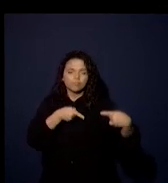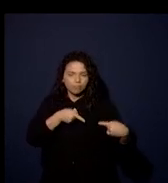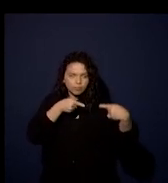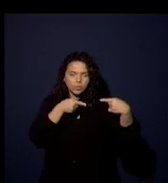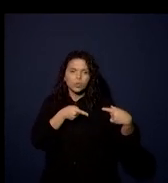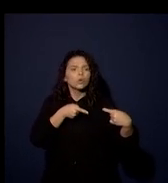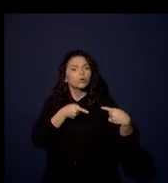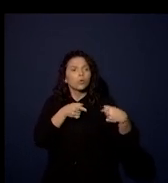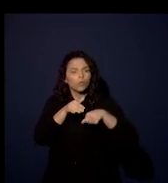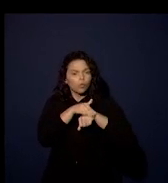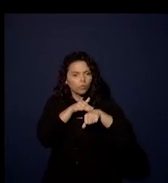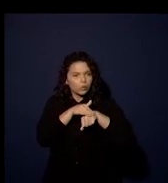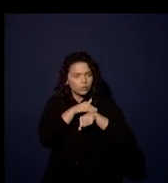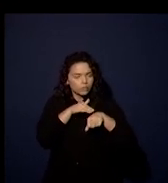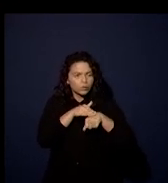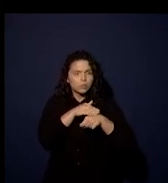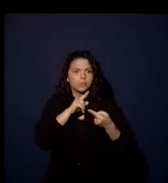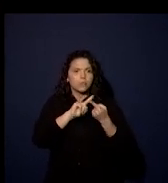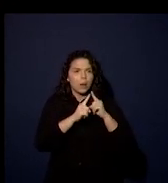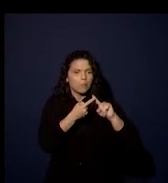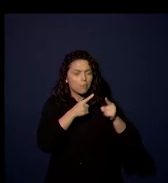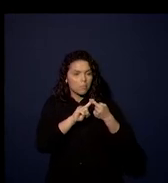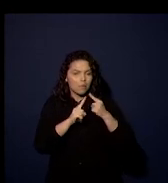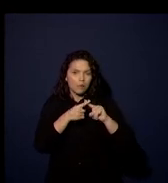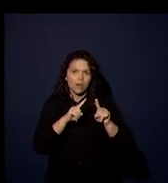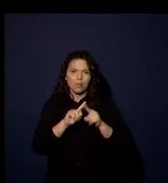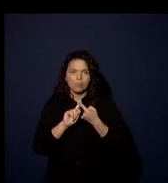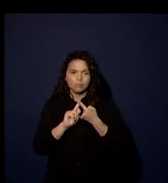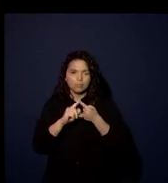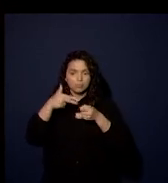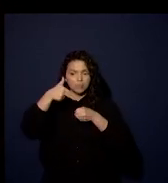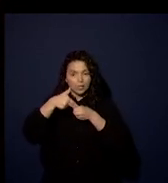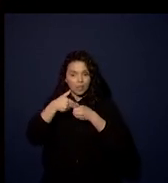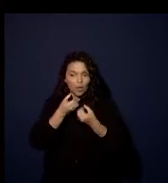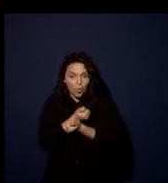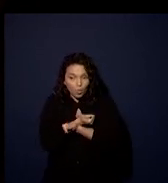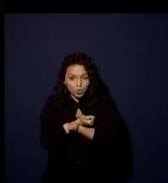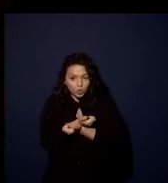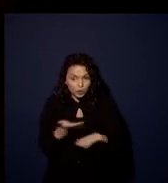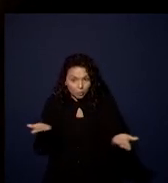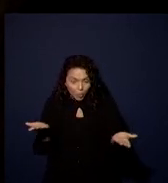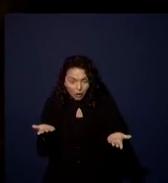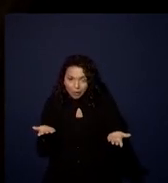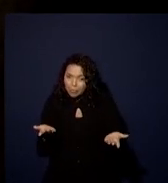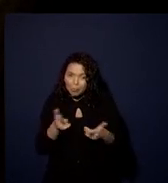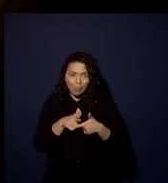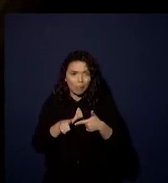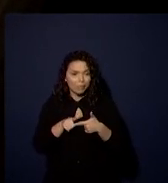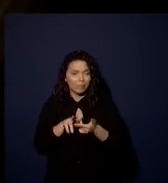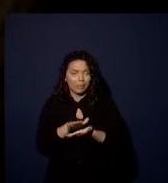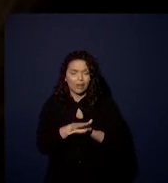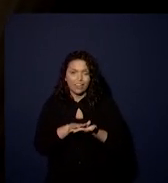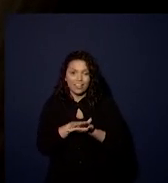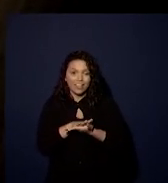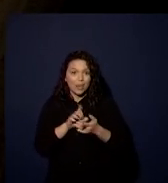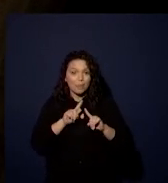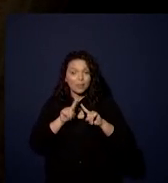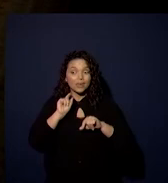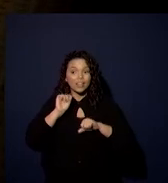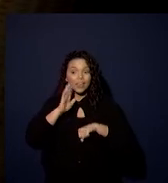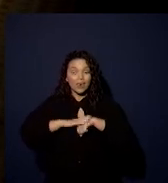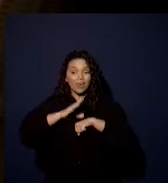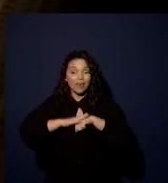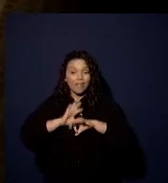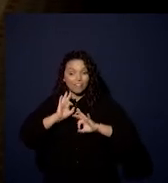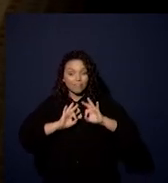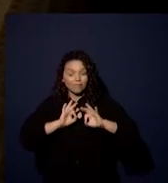um problema sério para o setor de distribuição mas ele é de fato um problema sério pelo setor de produção de biocombustível